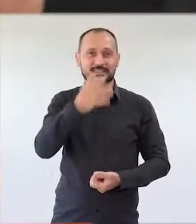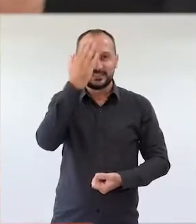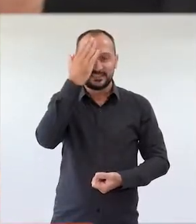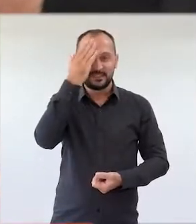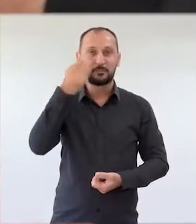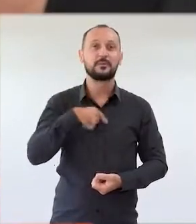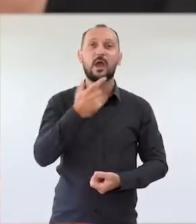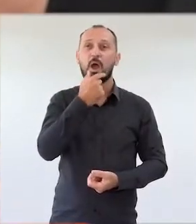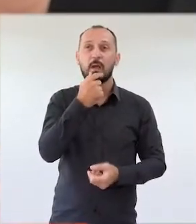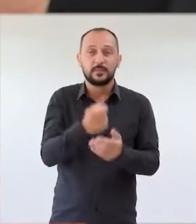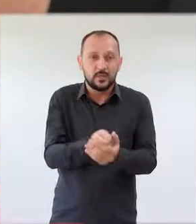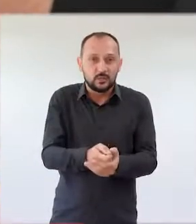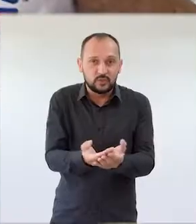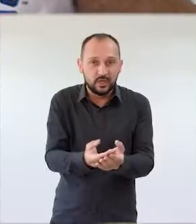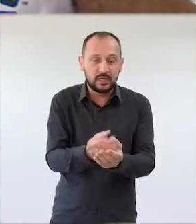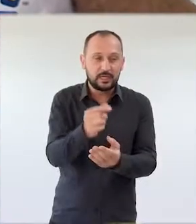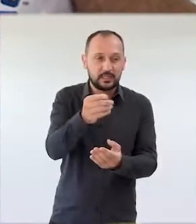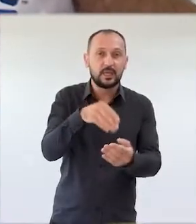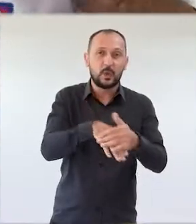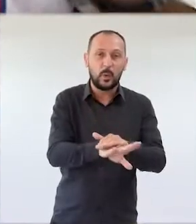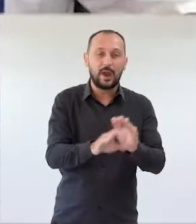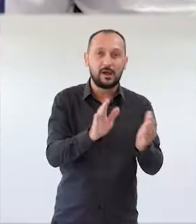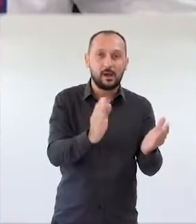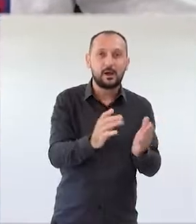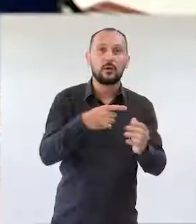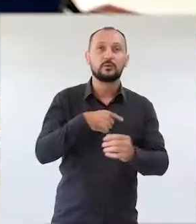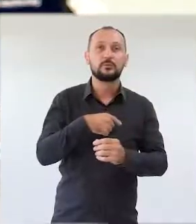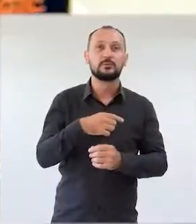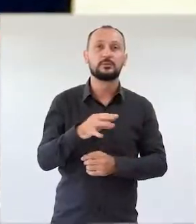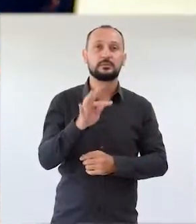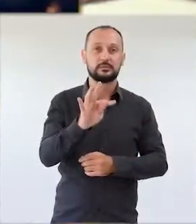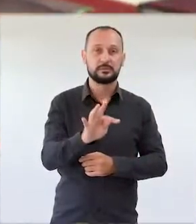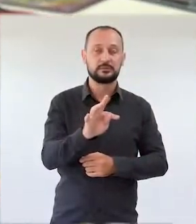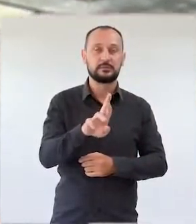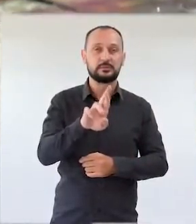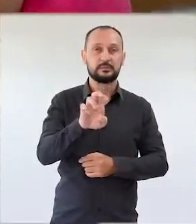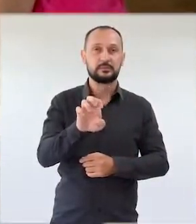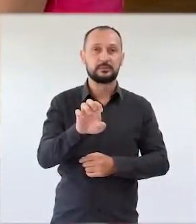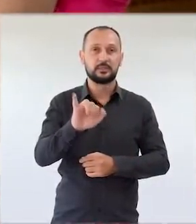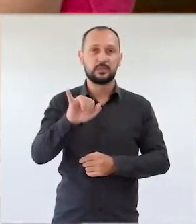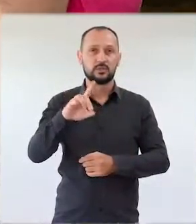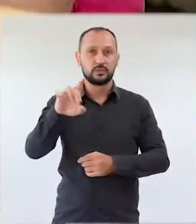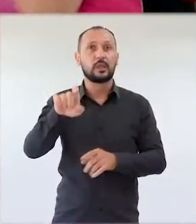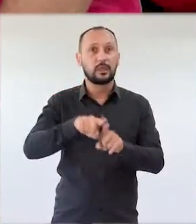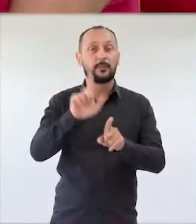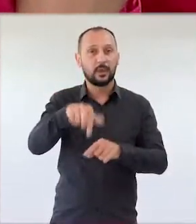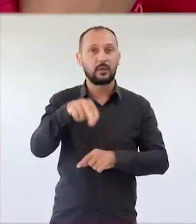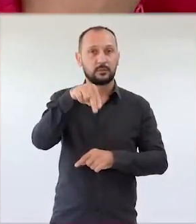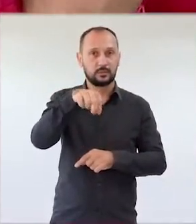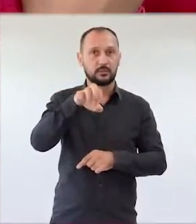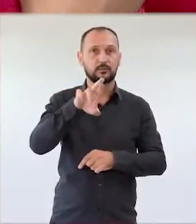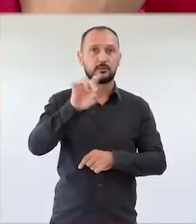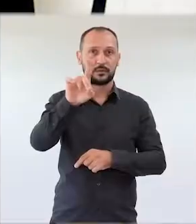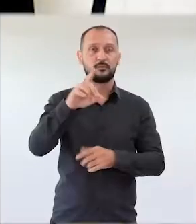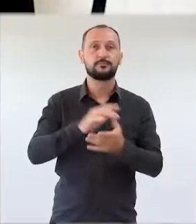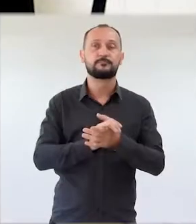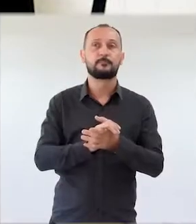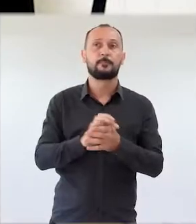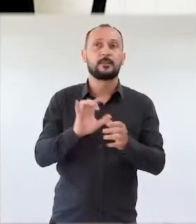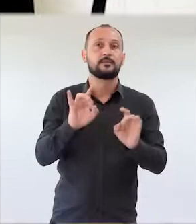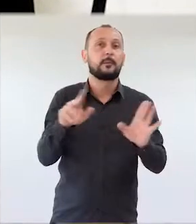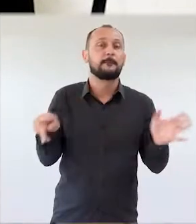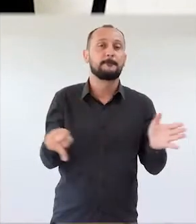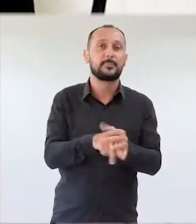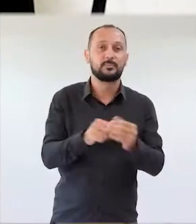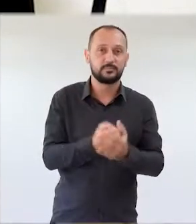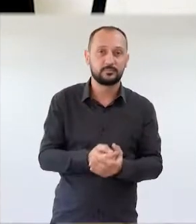Você sabia que os jogadores de cartas colecionáveis, mais conhecidos como Trading Card Games, também são nerds? Falando